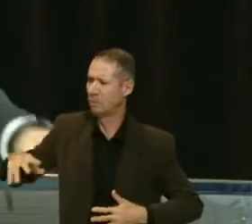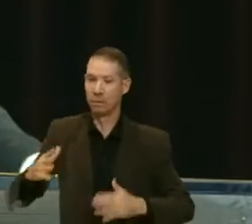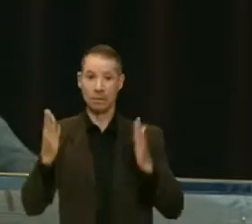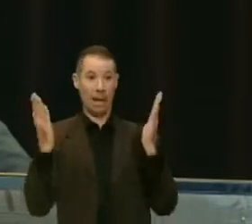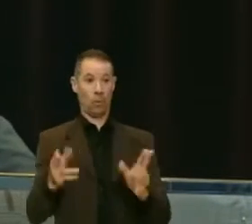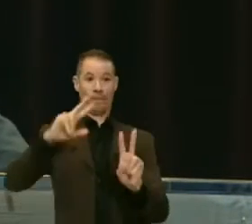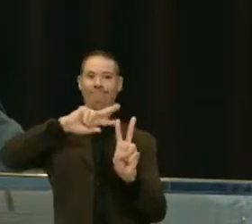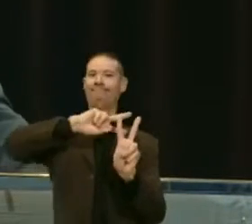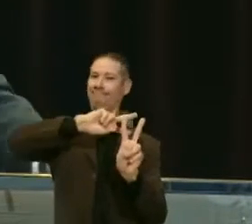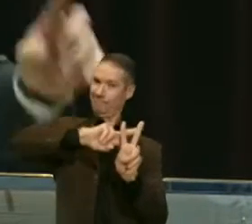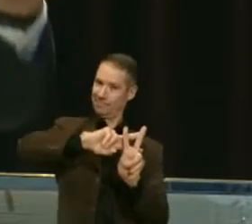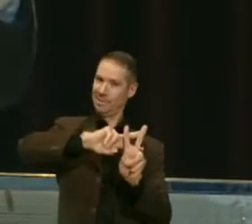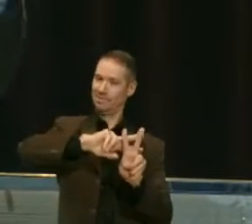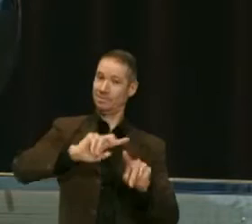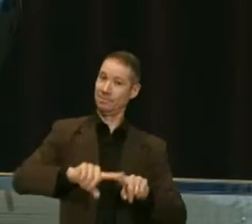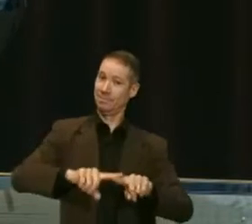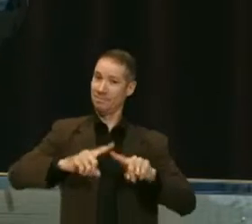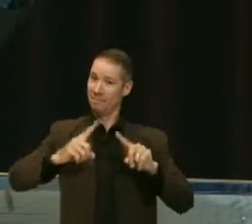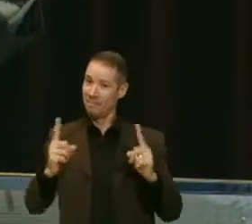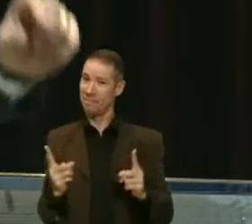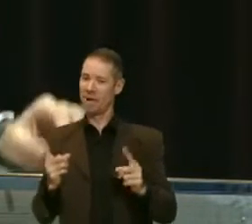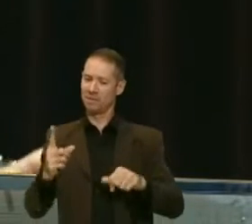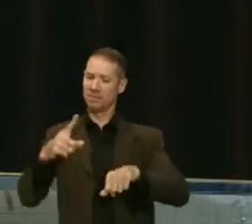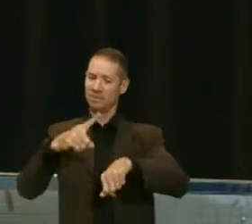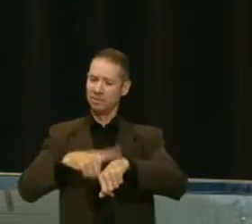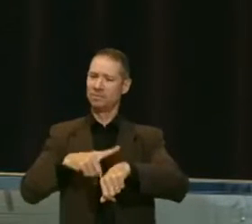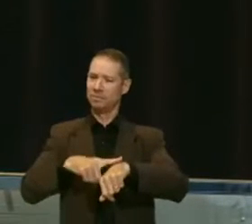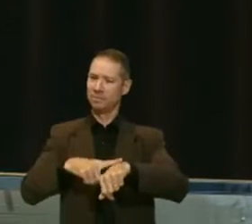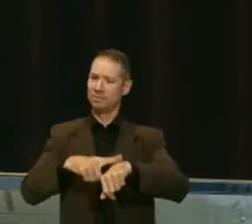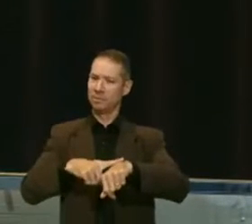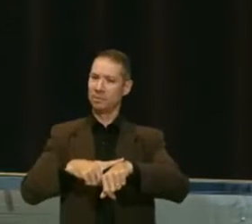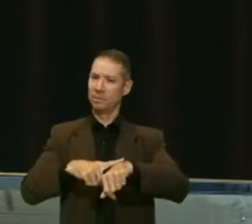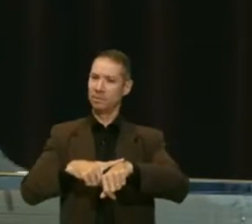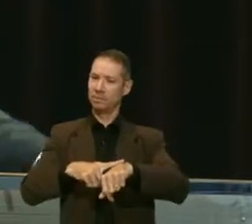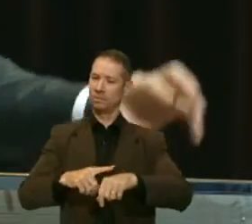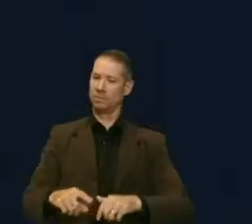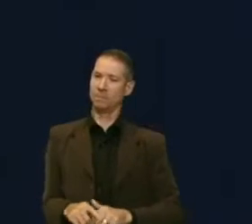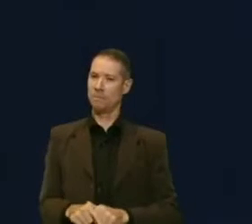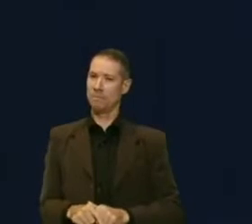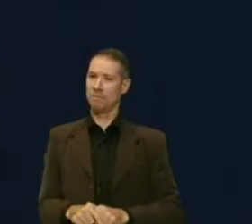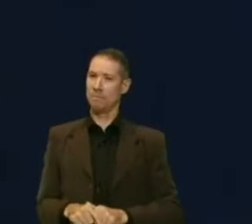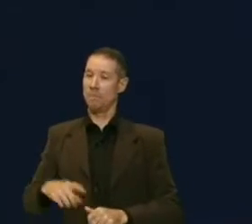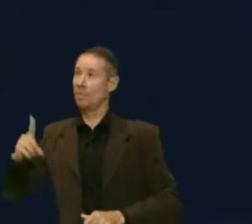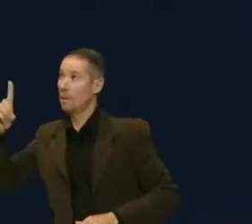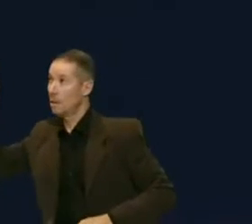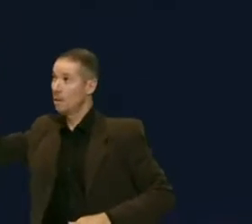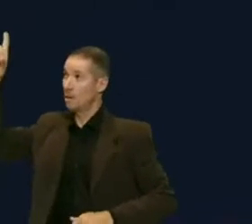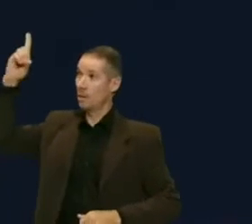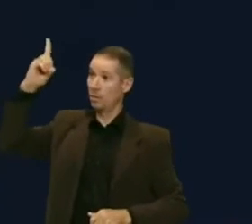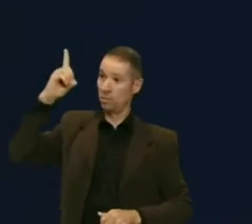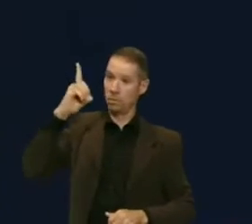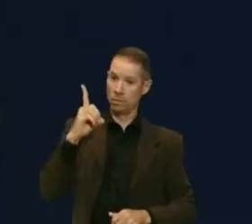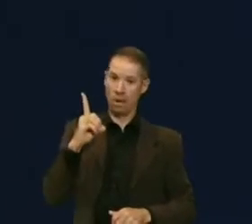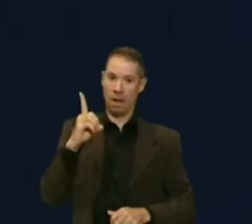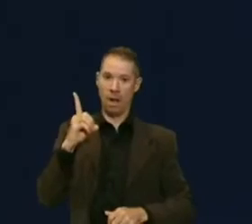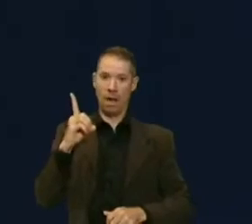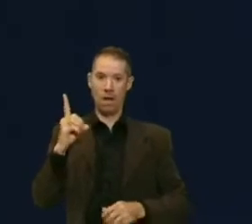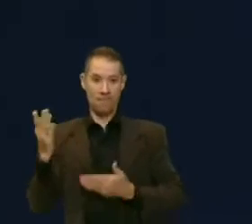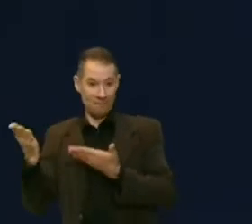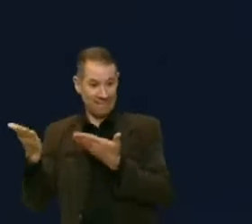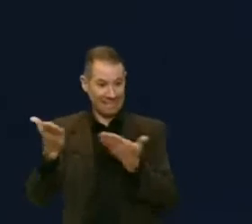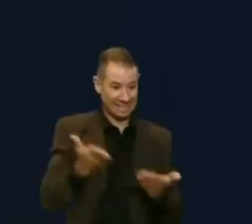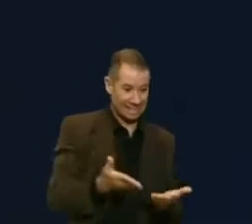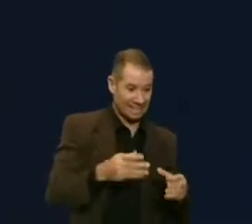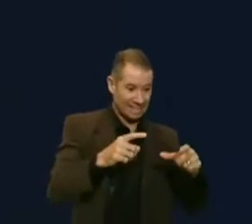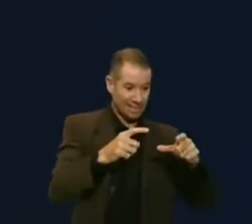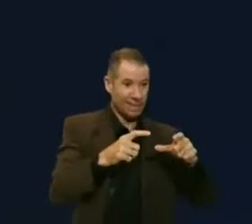cárcere. Mas em determinado momento, Deus visita aquele lugar. E